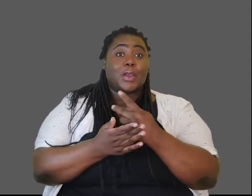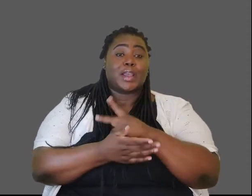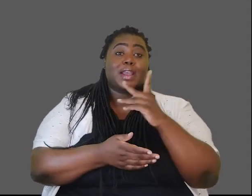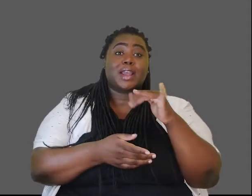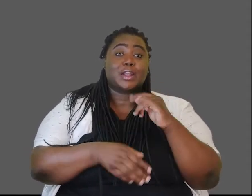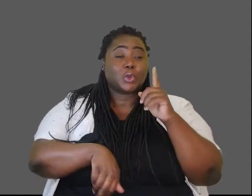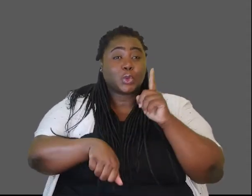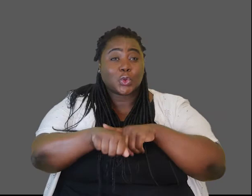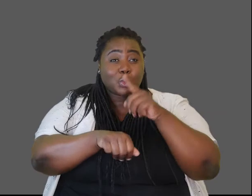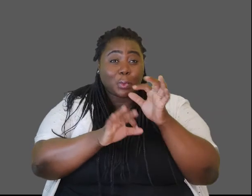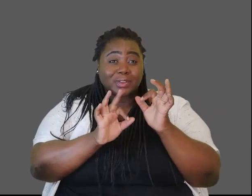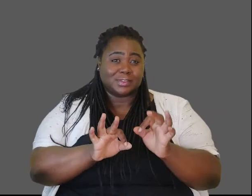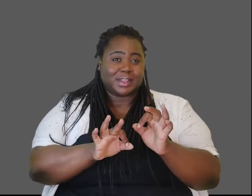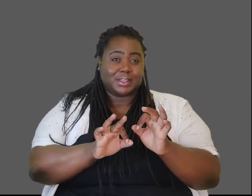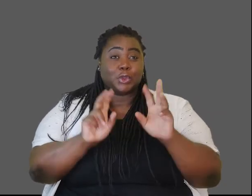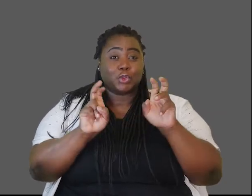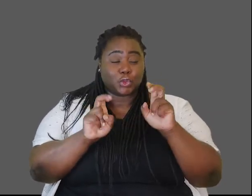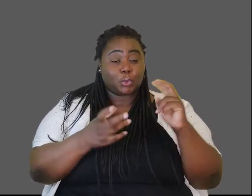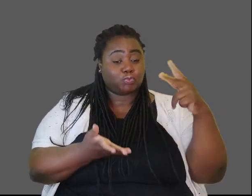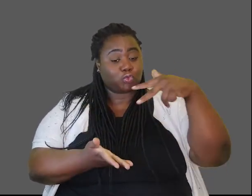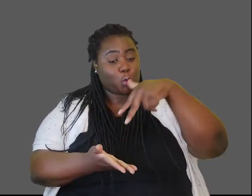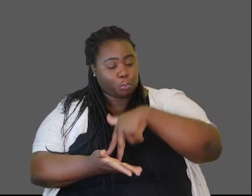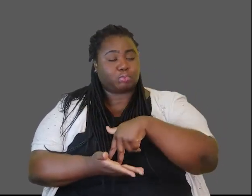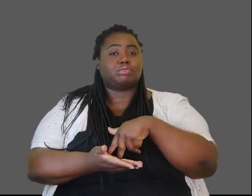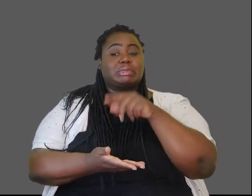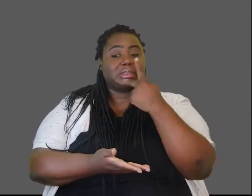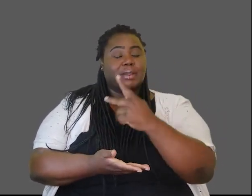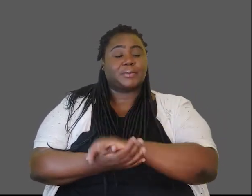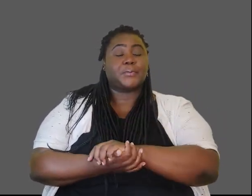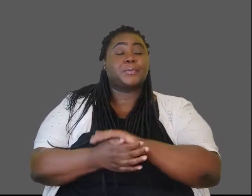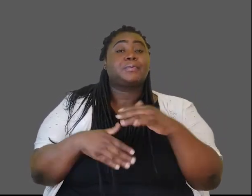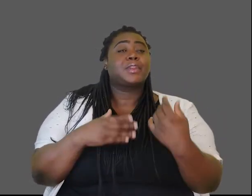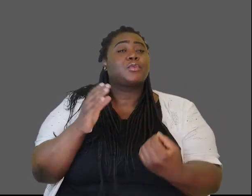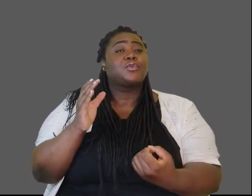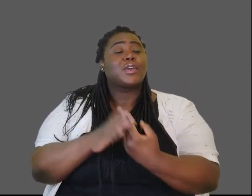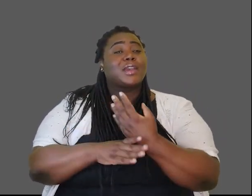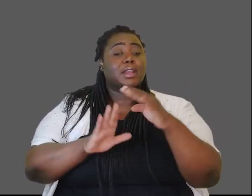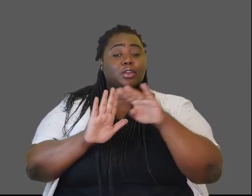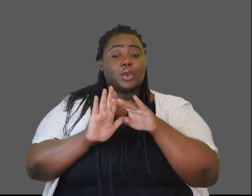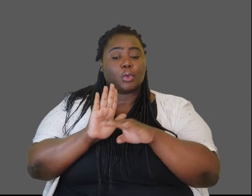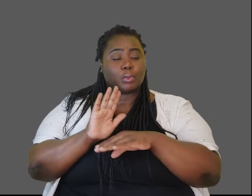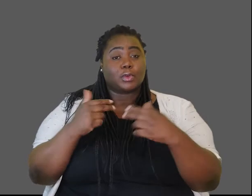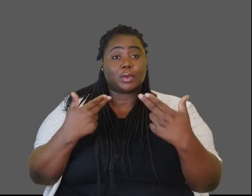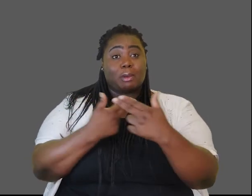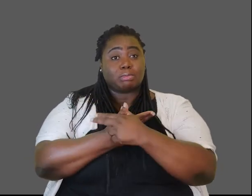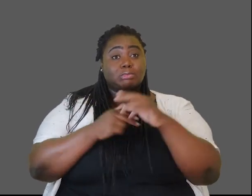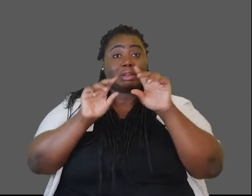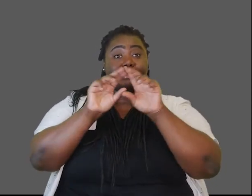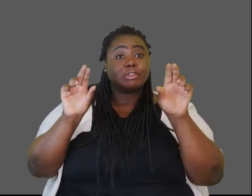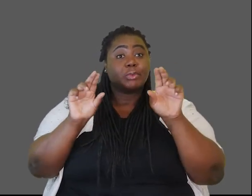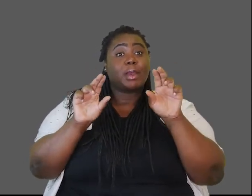ESSO exatamente sobre o pouso de Scott Carpenter. Foi criado um programa chamado Aeronáutica e